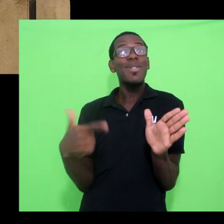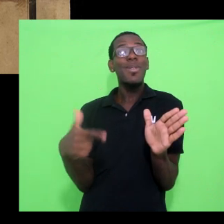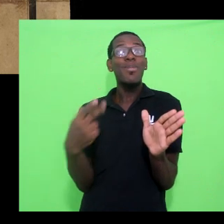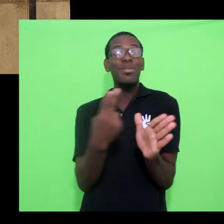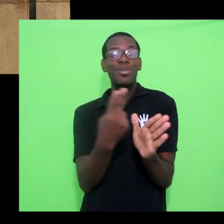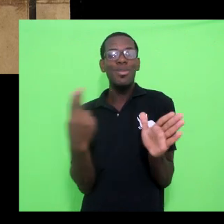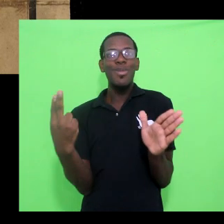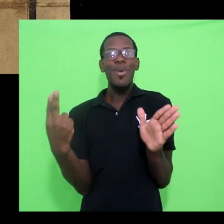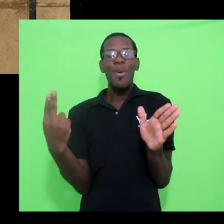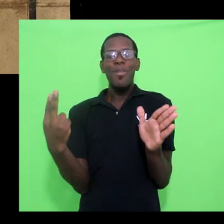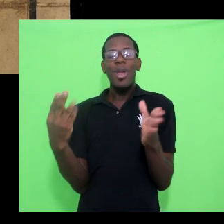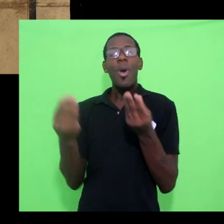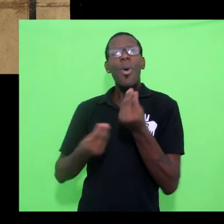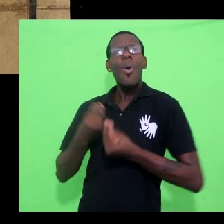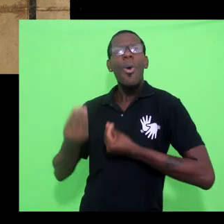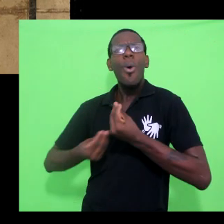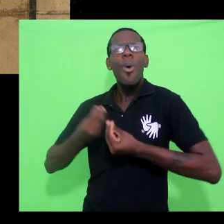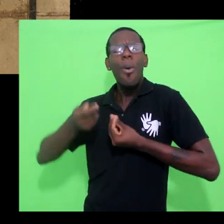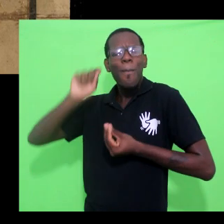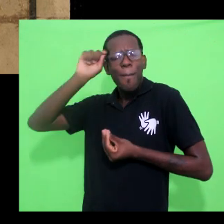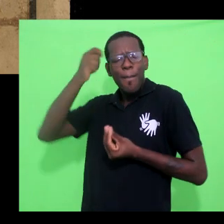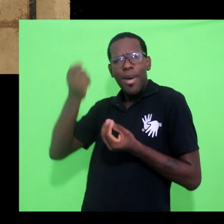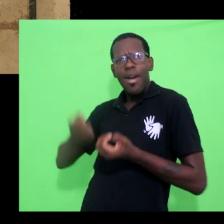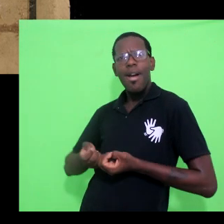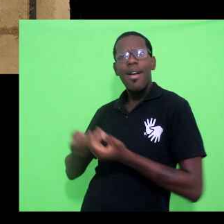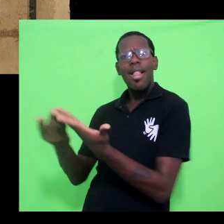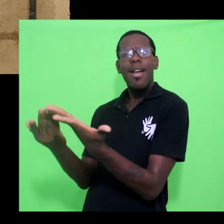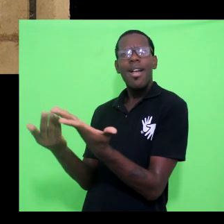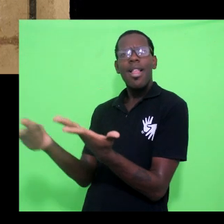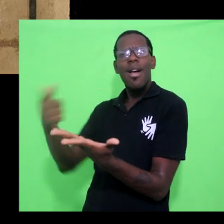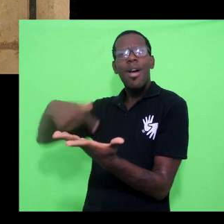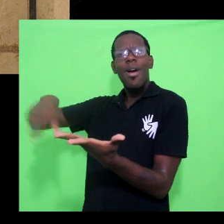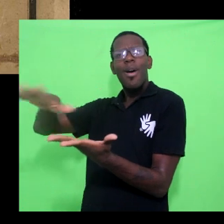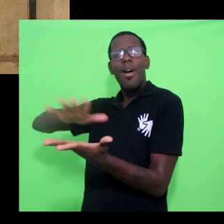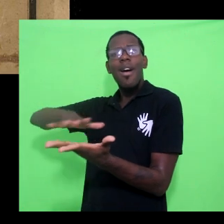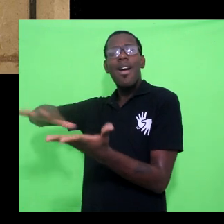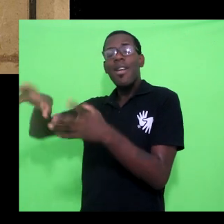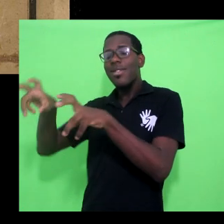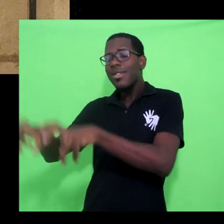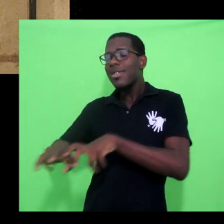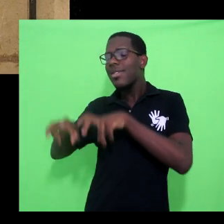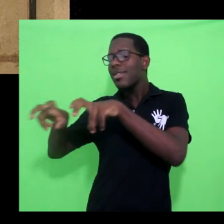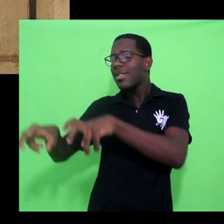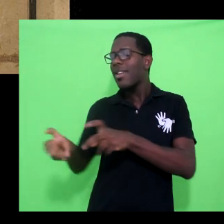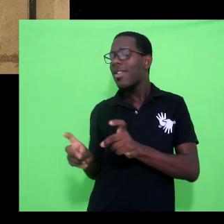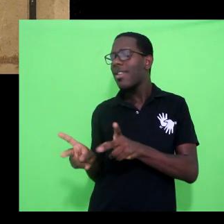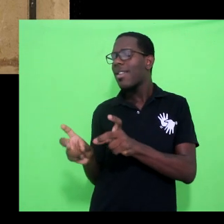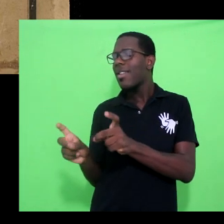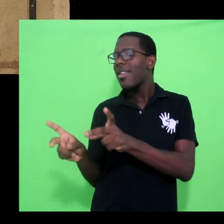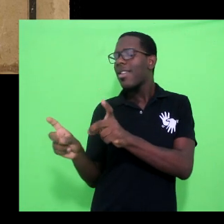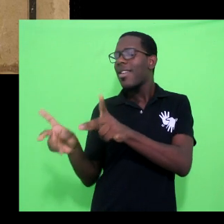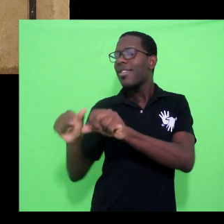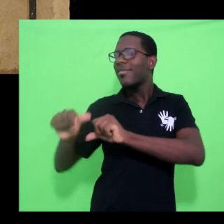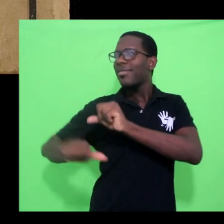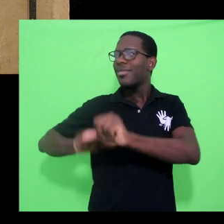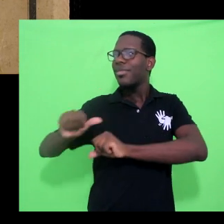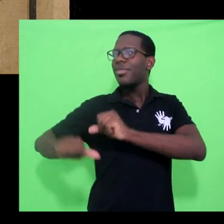à serra o nome do negro que dela rolou? E a Serra do Comércio se